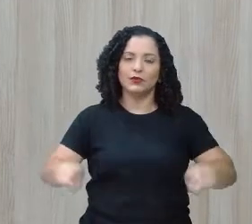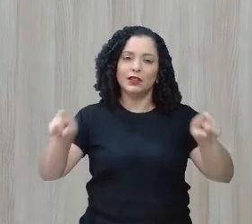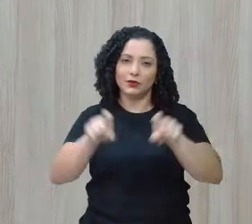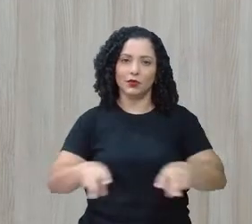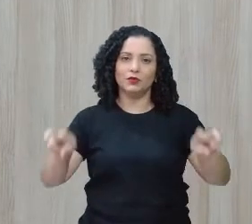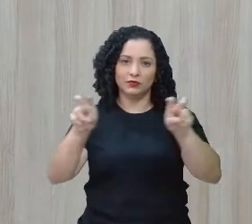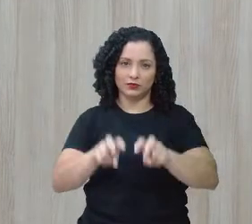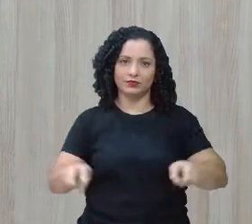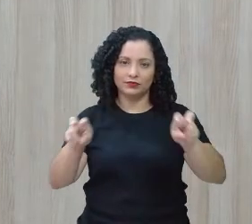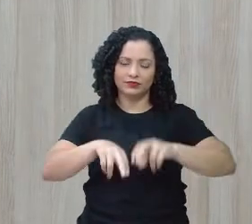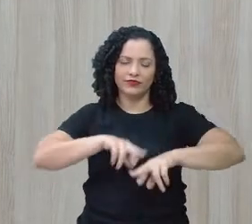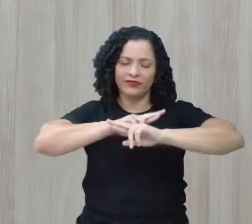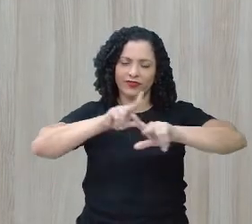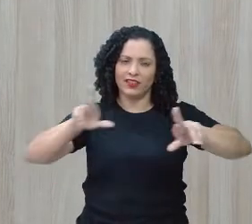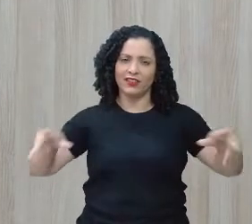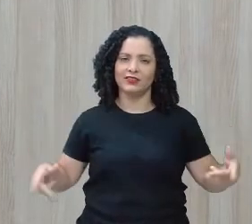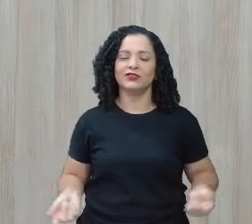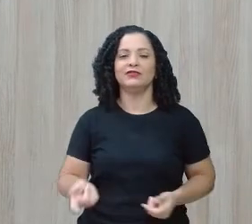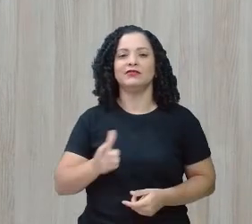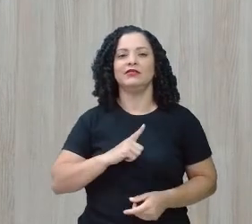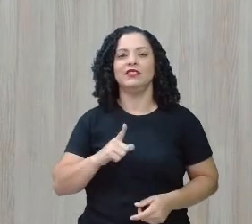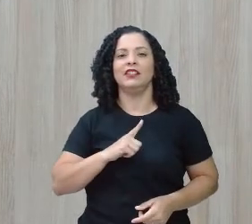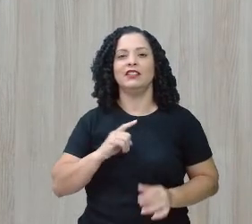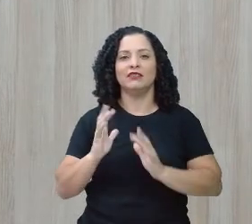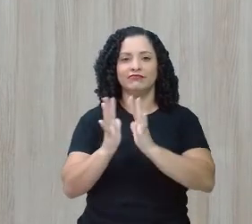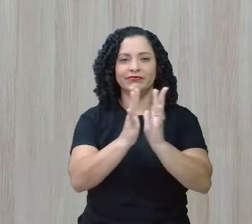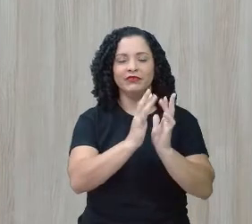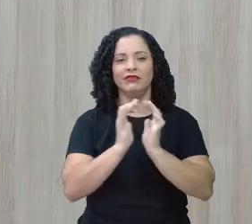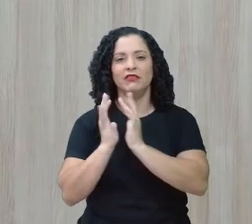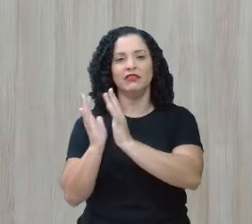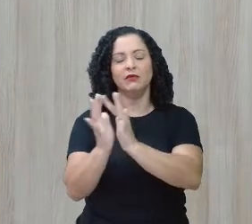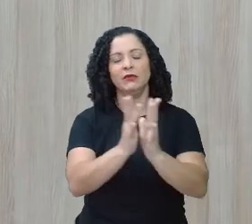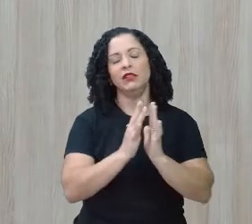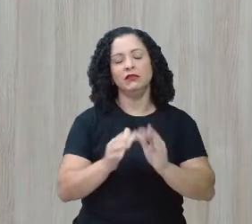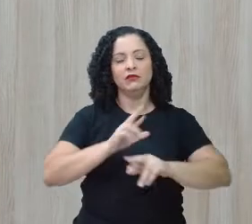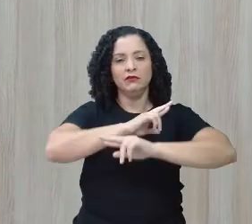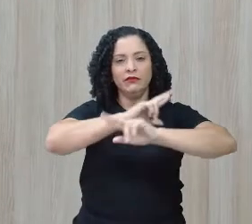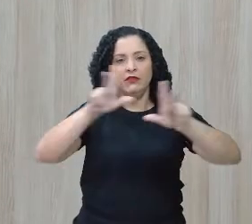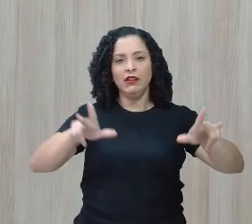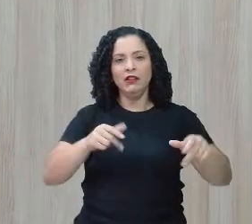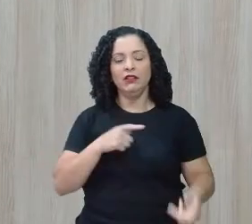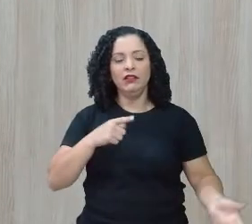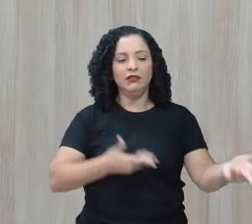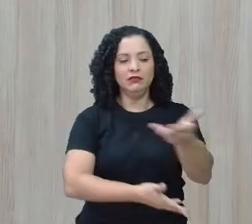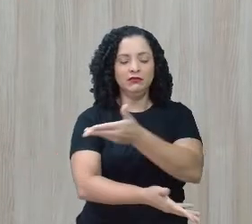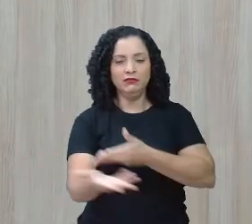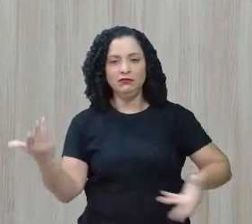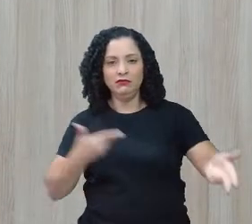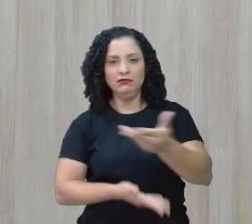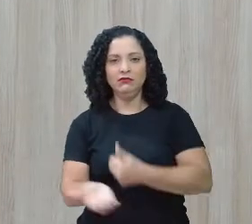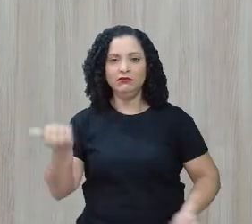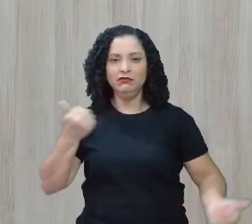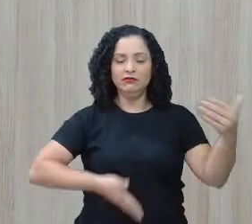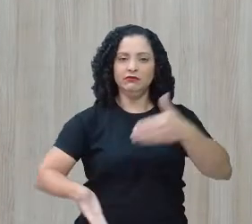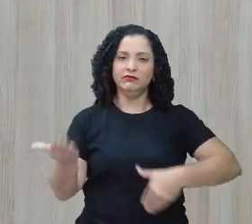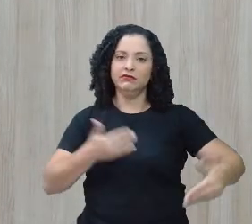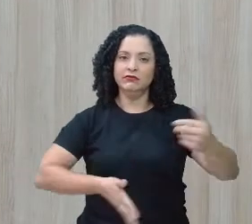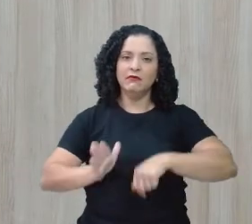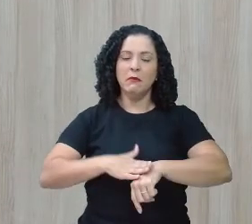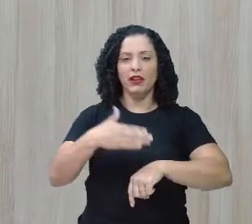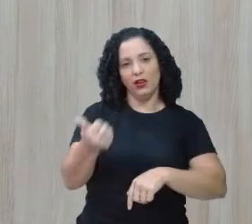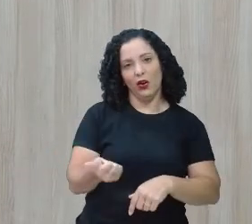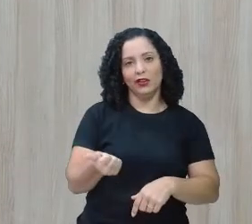que sempre temos aí essa dinâmica das nossas aulas para que a gente tenha uma interação melhor, tá? E para